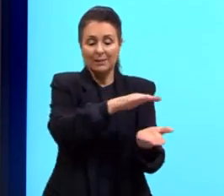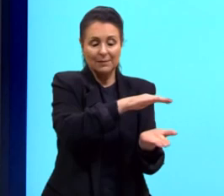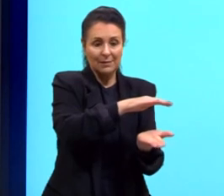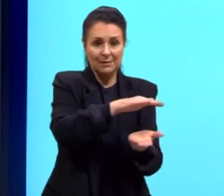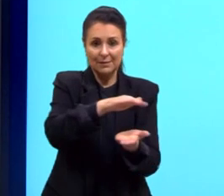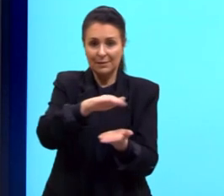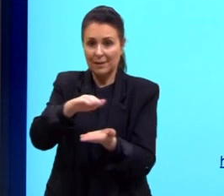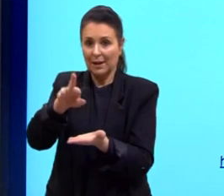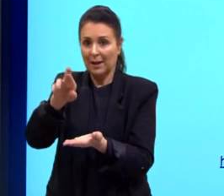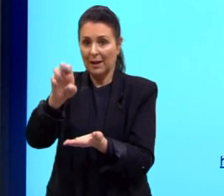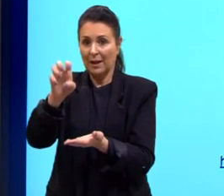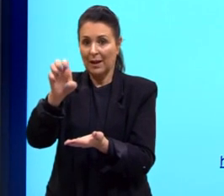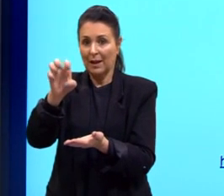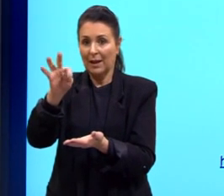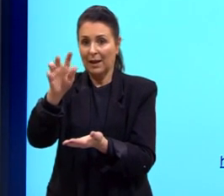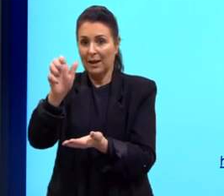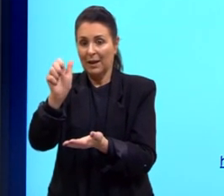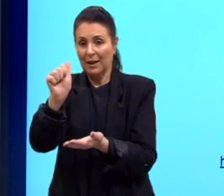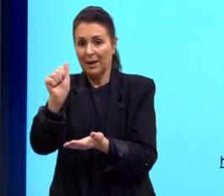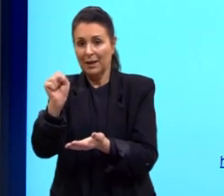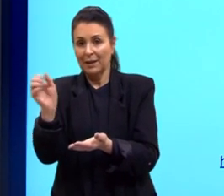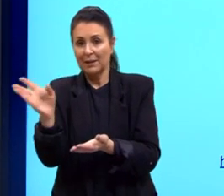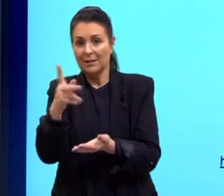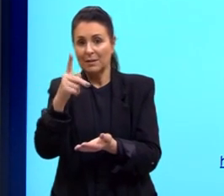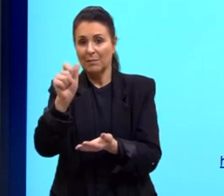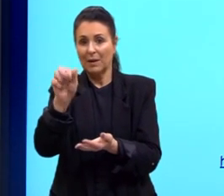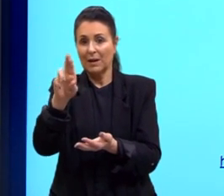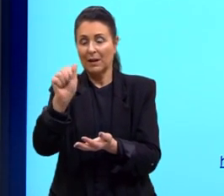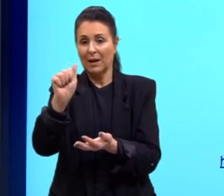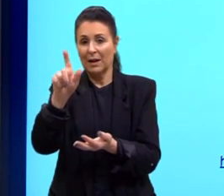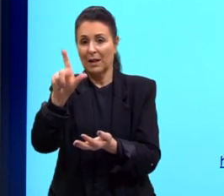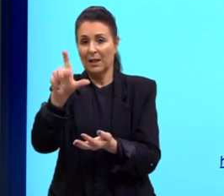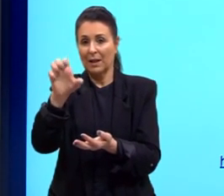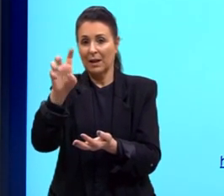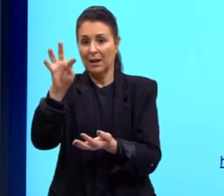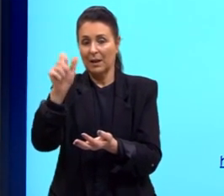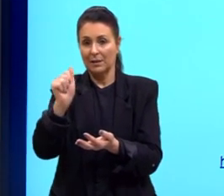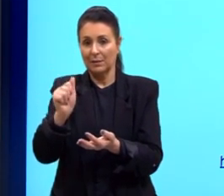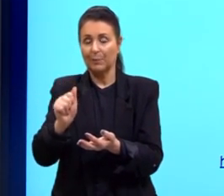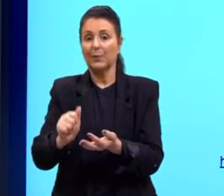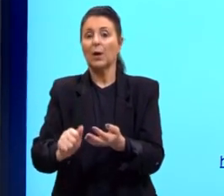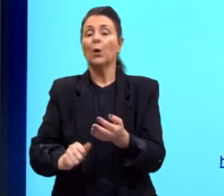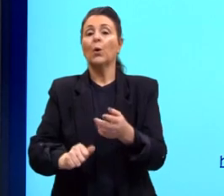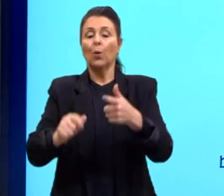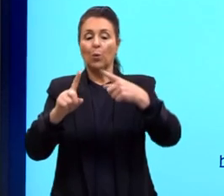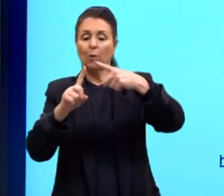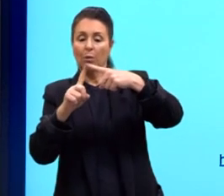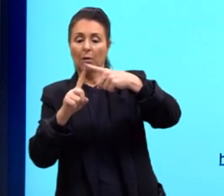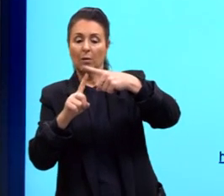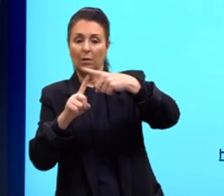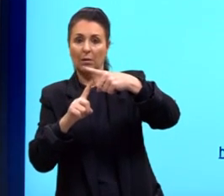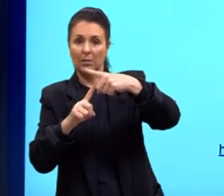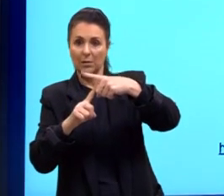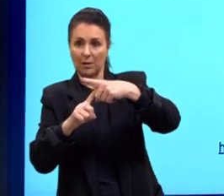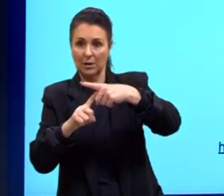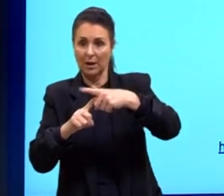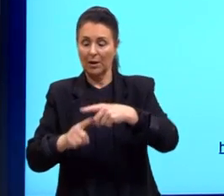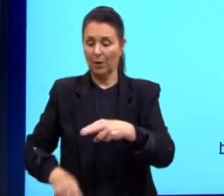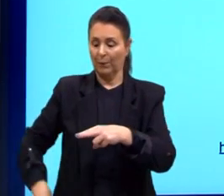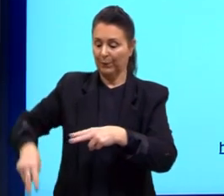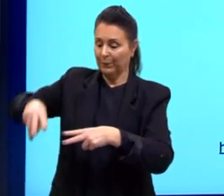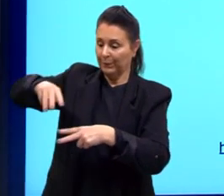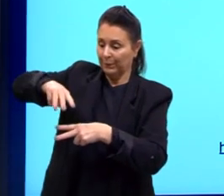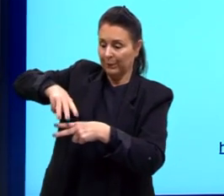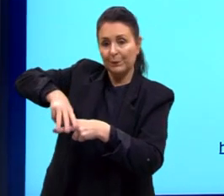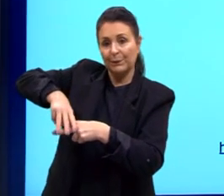paralelas e o teorema de Tales afirma que um feixe de retas paralelas